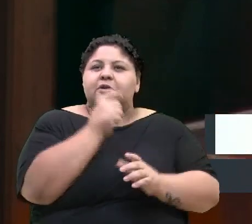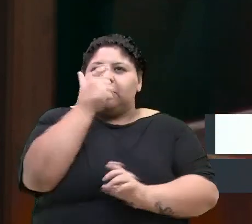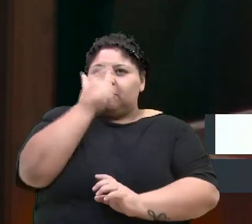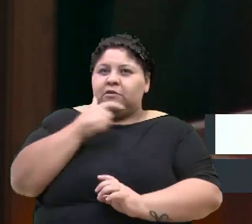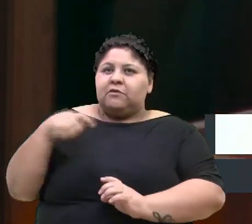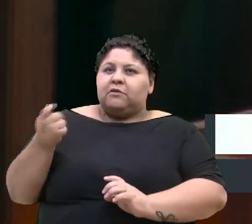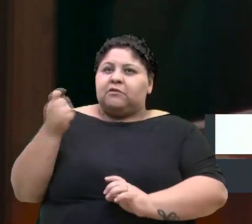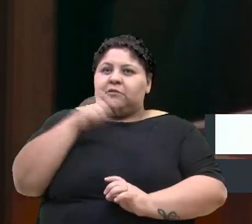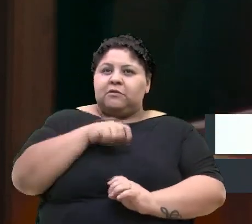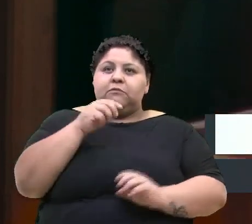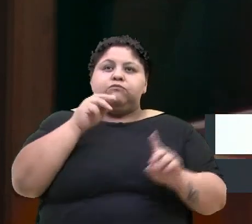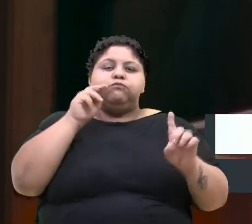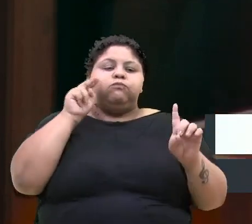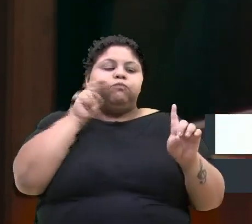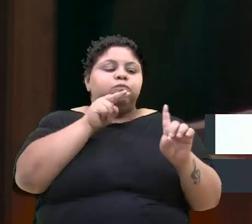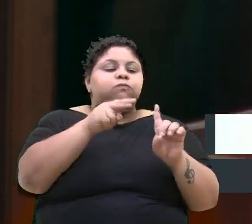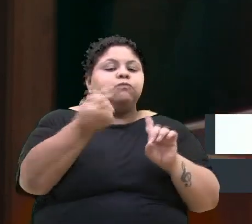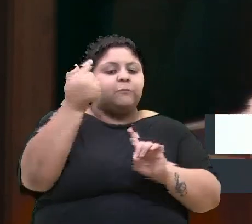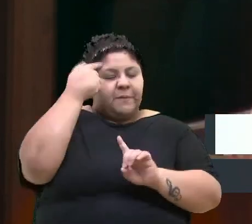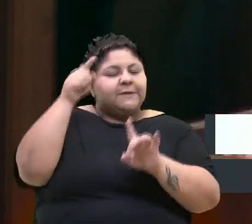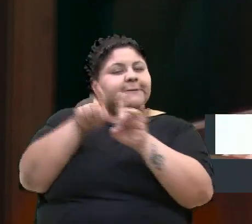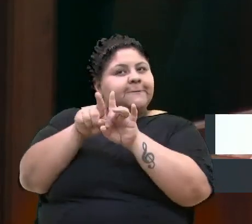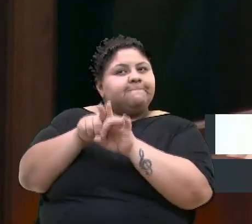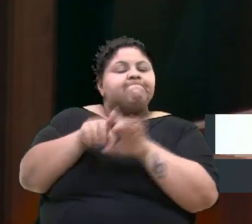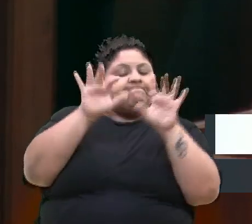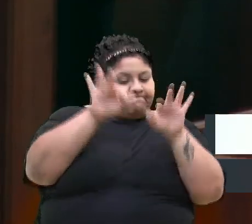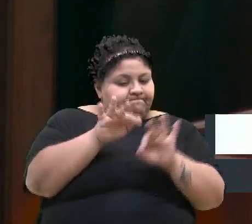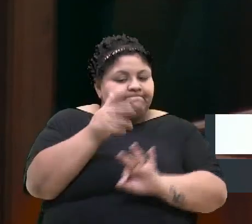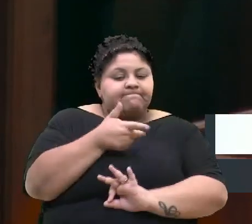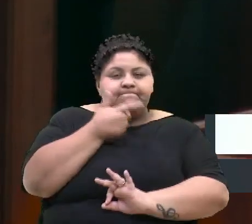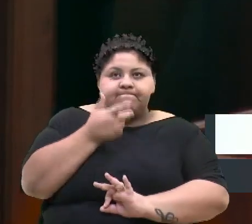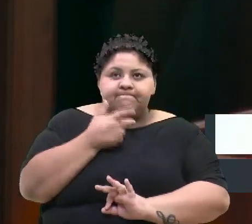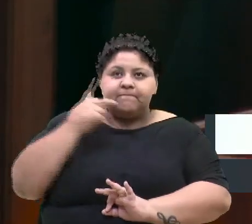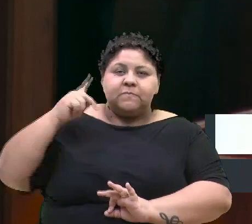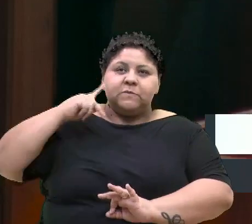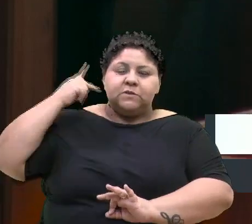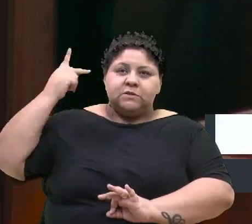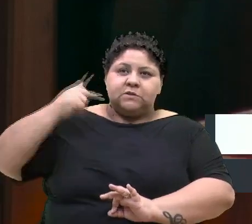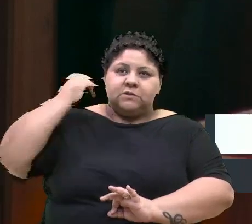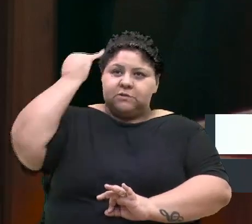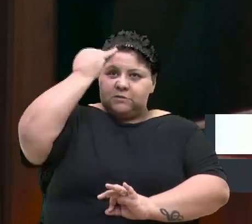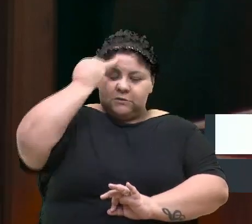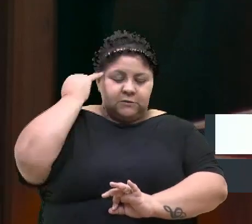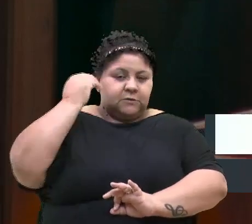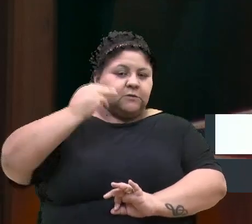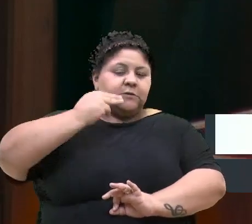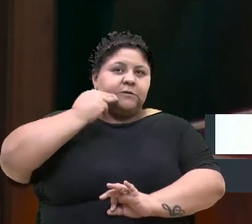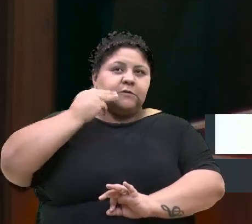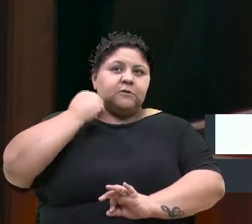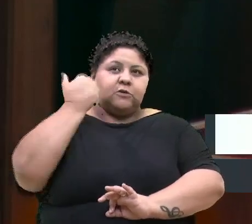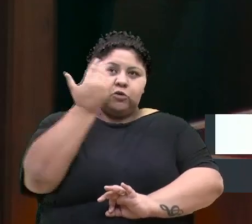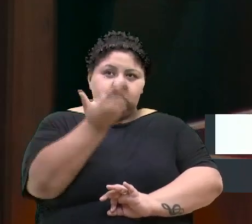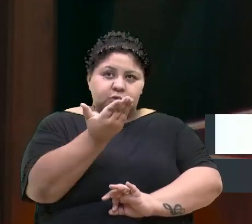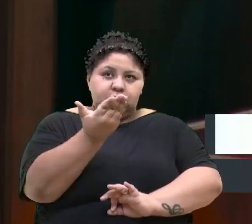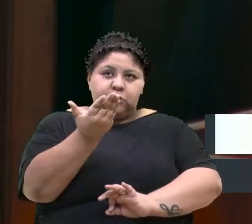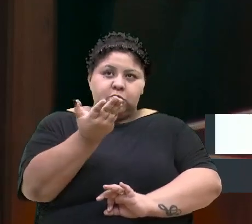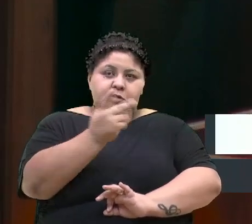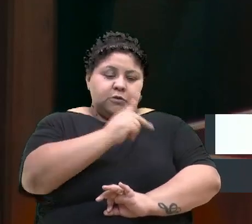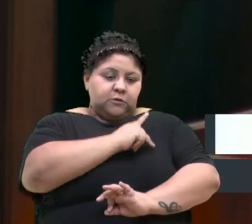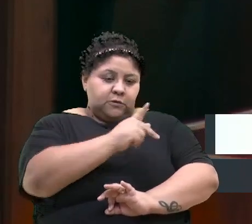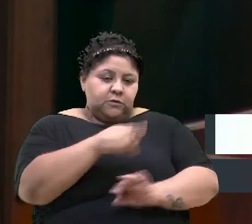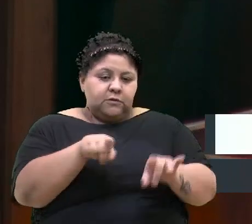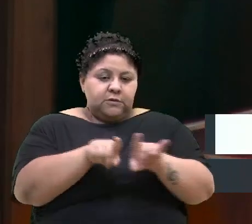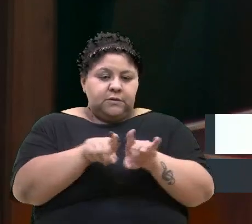precisa dar visibilidade e pensar nisso. Eu concluo a minha fala, vereador D'Ambrosio e vereadora Marisol, o senhor que é o nosso presidente, vereadora Marisol que